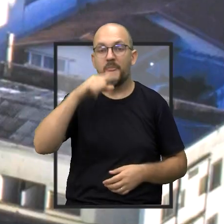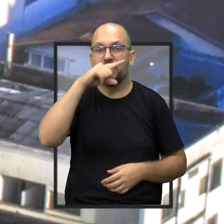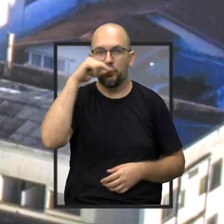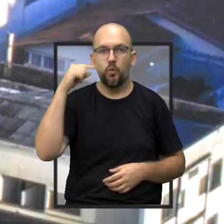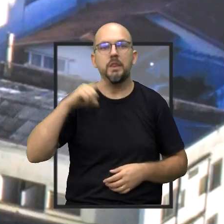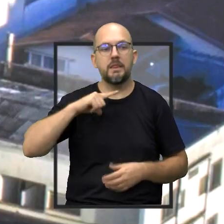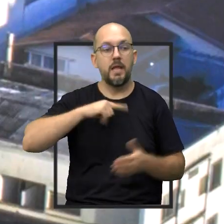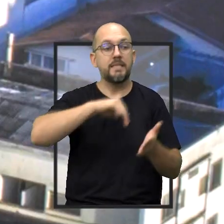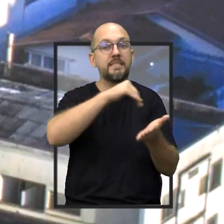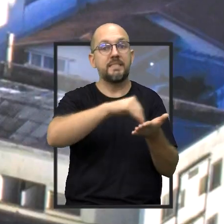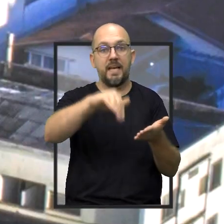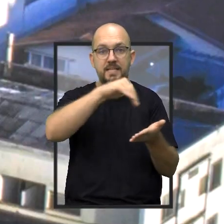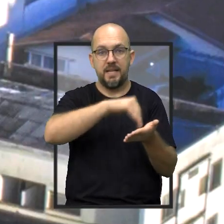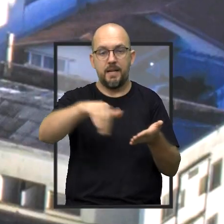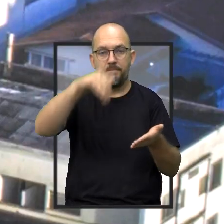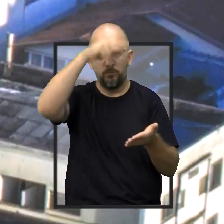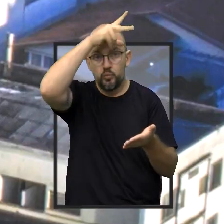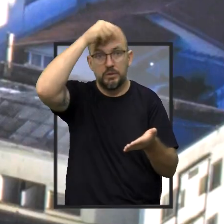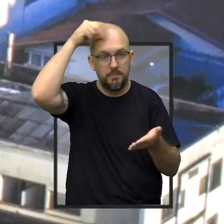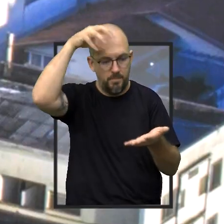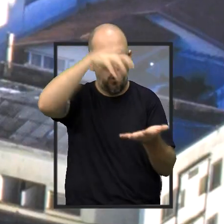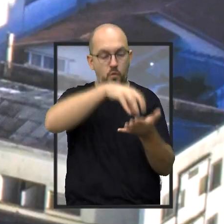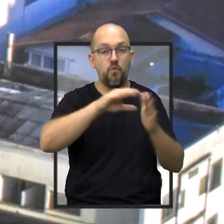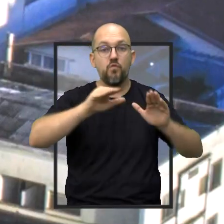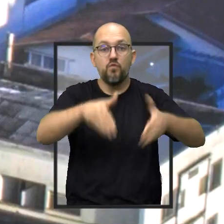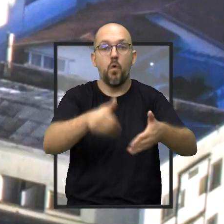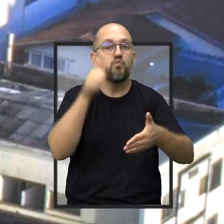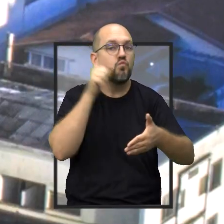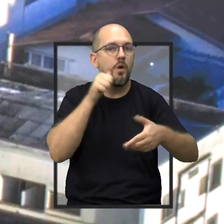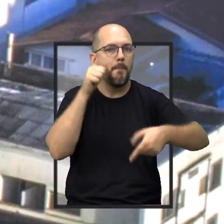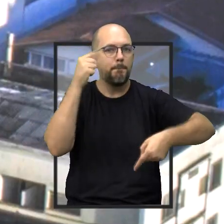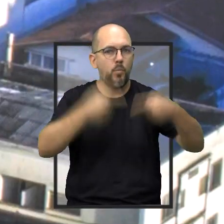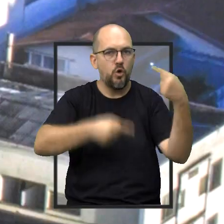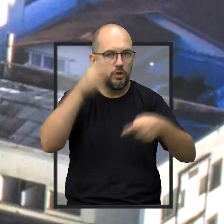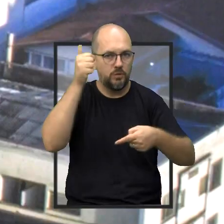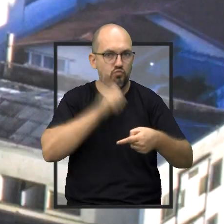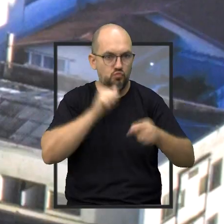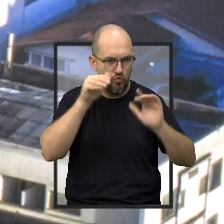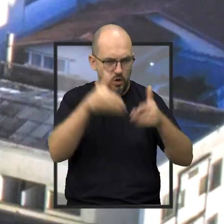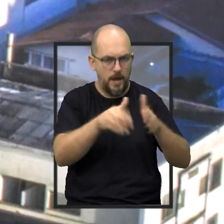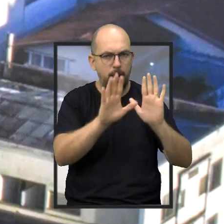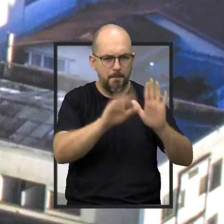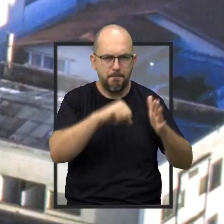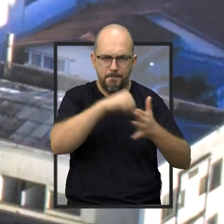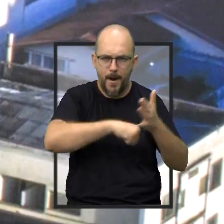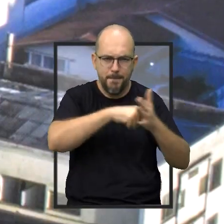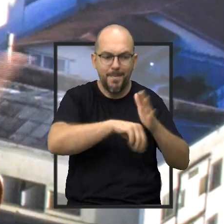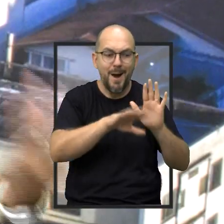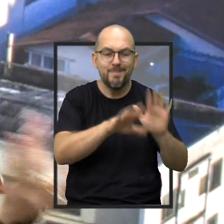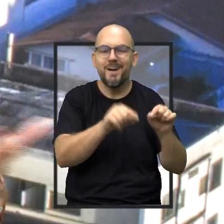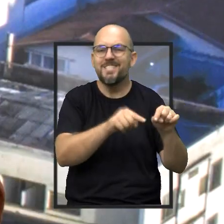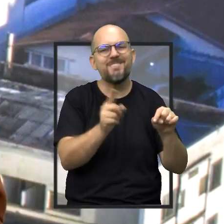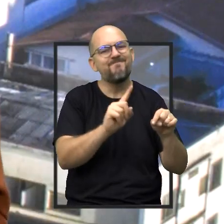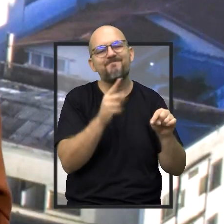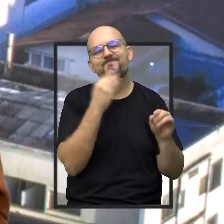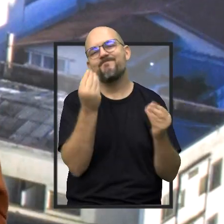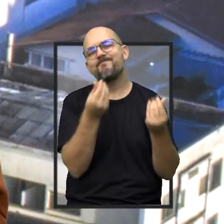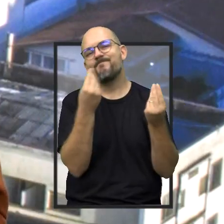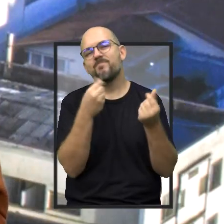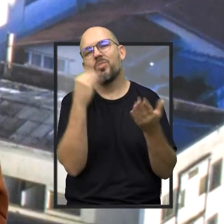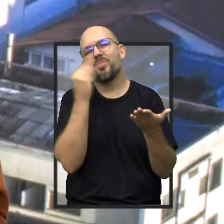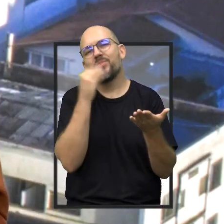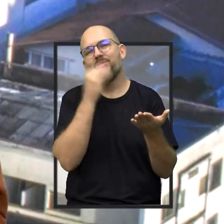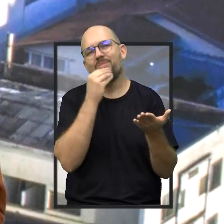tem uma secretaria municipal de políticas públicas para as mulheres, mas que não atua como